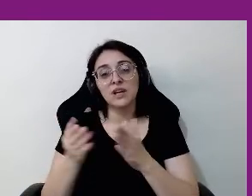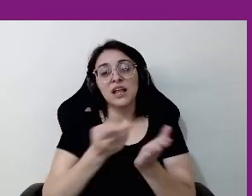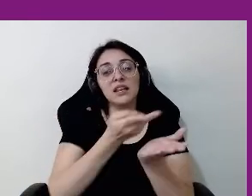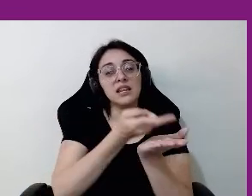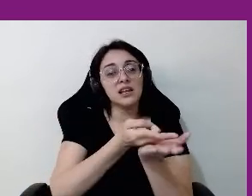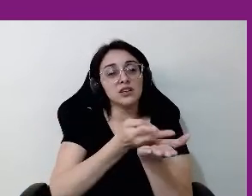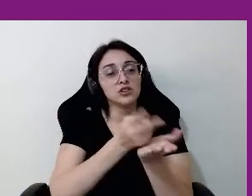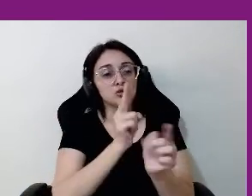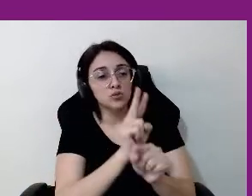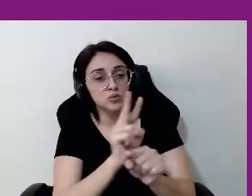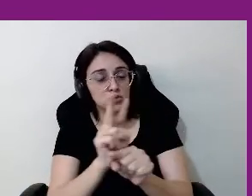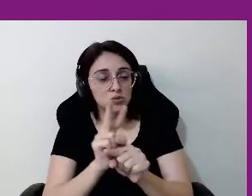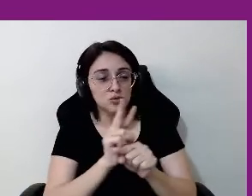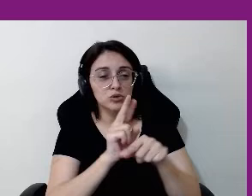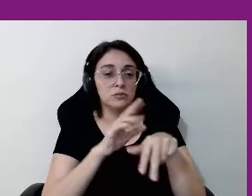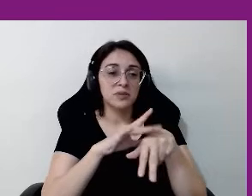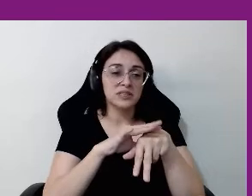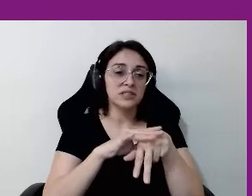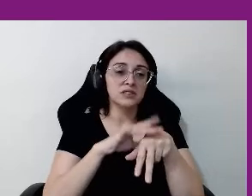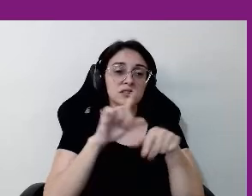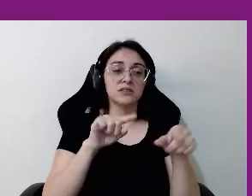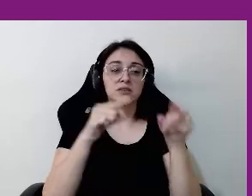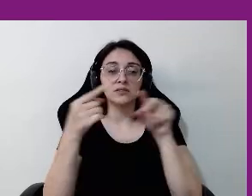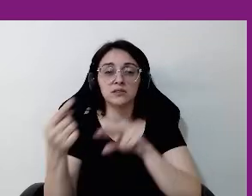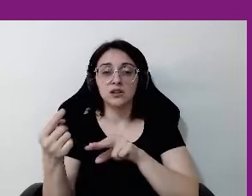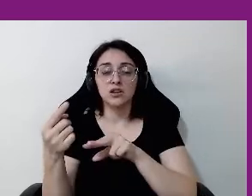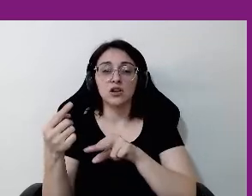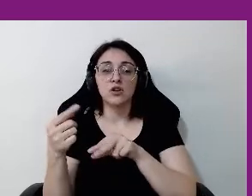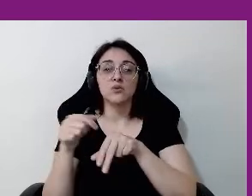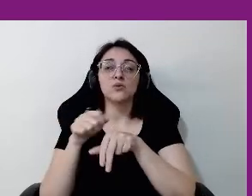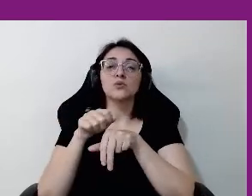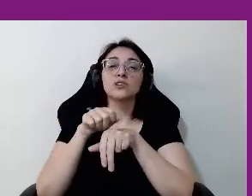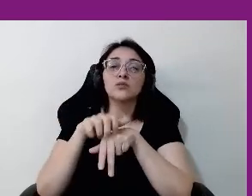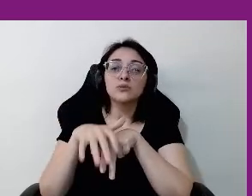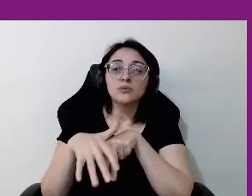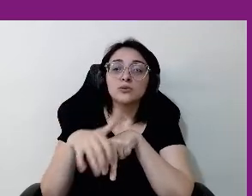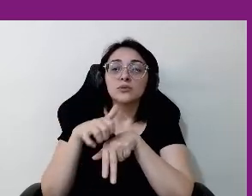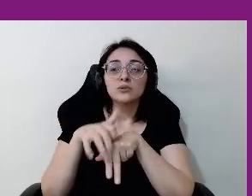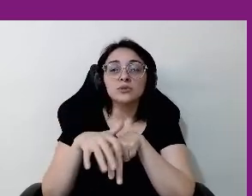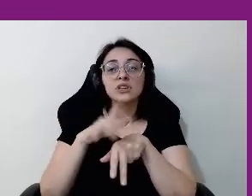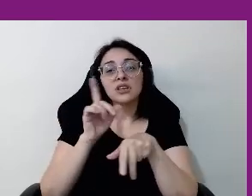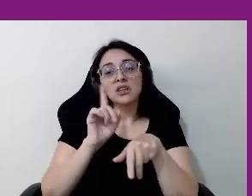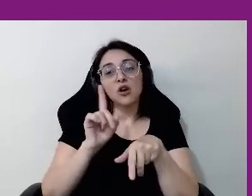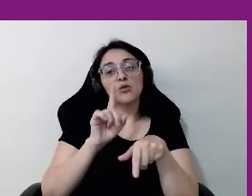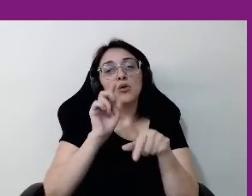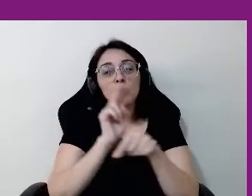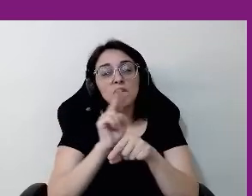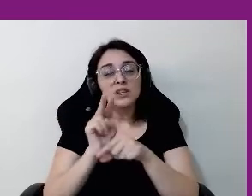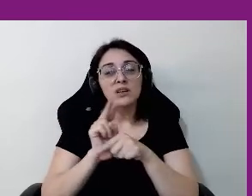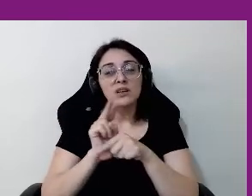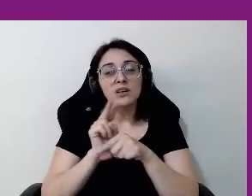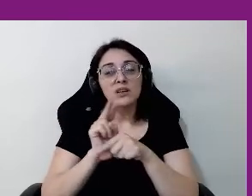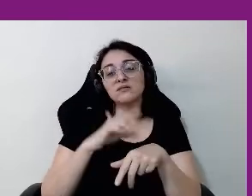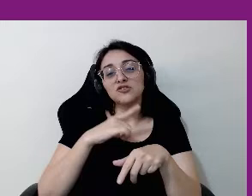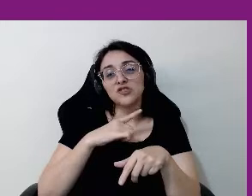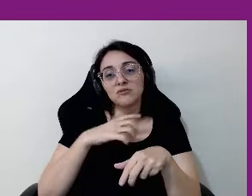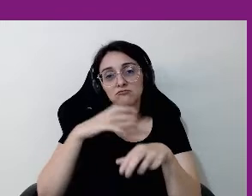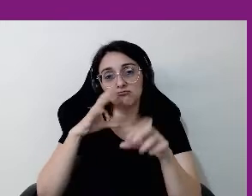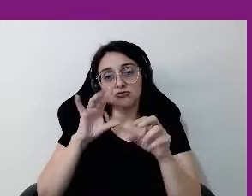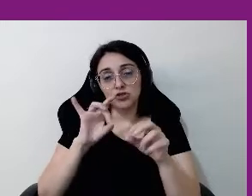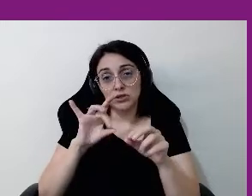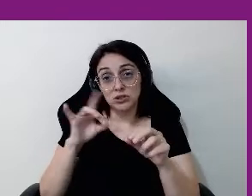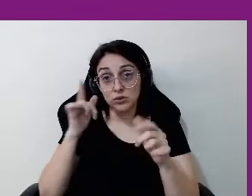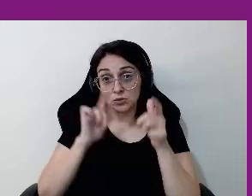beira-leito, cuidando do paciente, em vez de cuidar da ventilação mecânica. Então, os modos automatizados existem, já mostrei